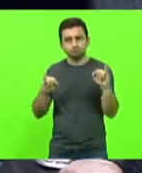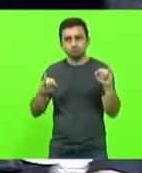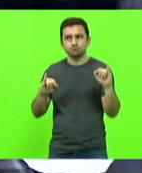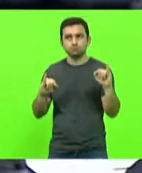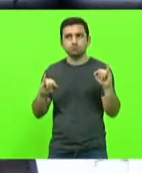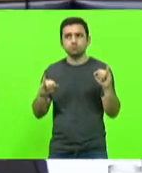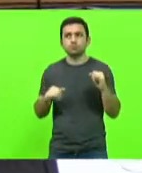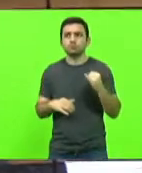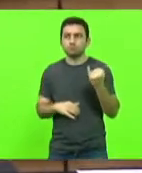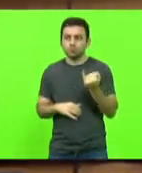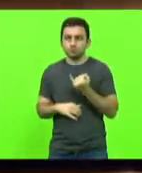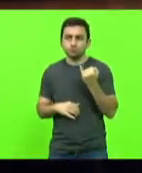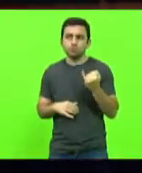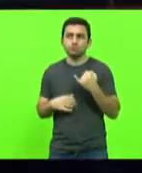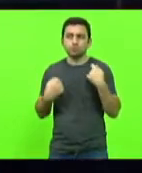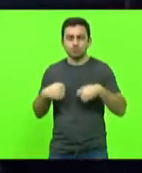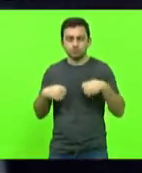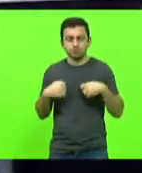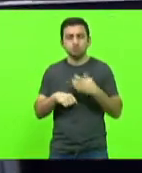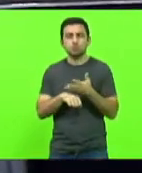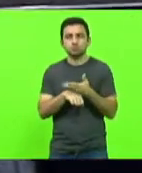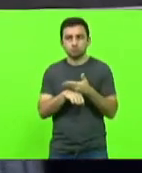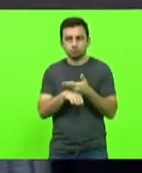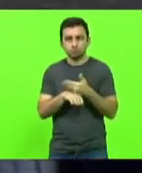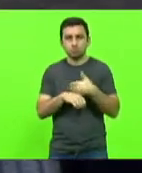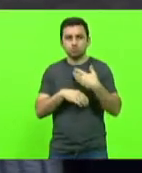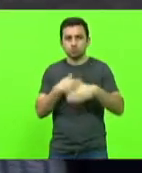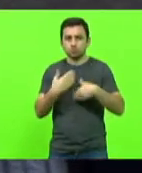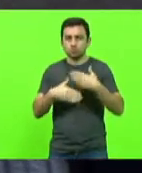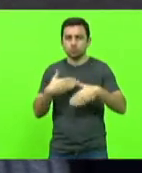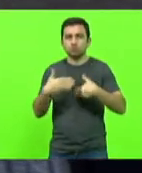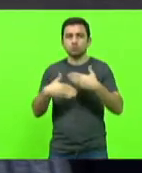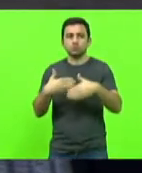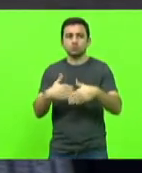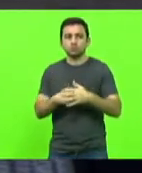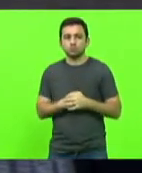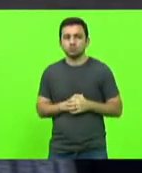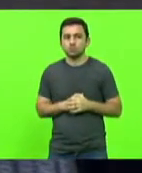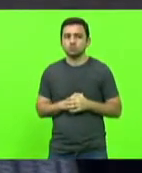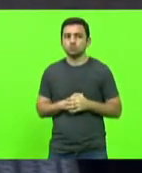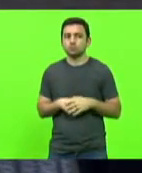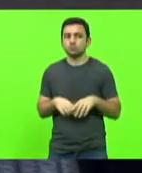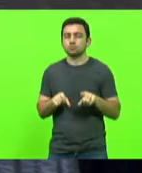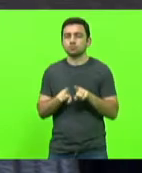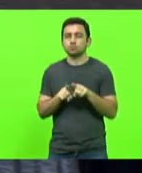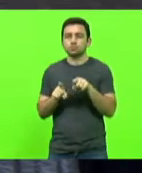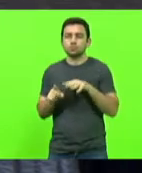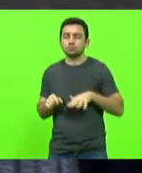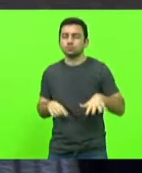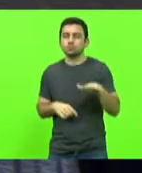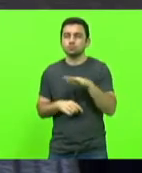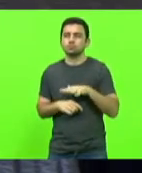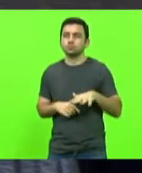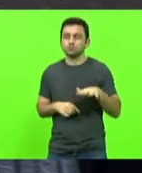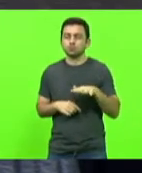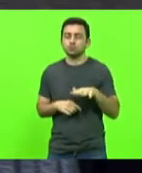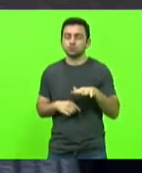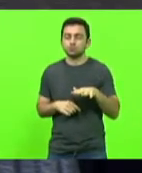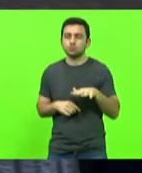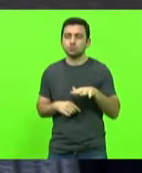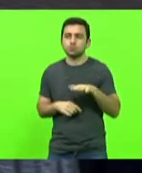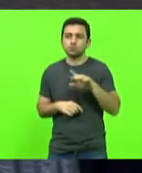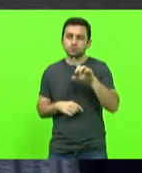para que seja dado celeridade a esse processo. Inclusive, já fiz encaminhamento já a alguns nossos amigos de